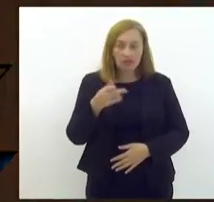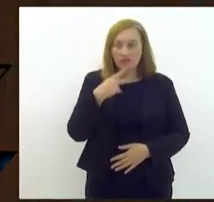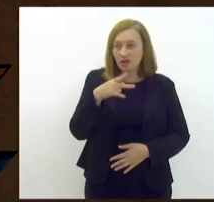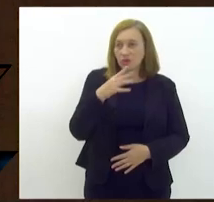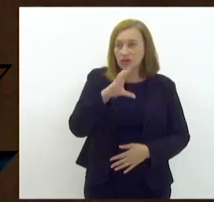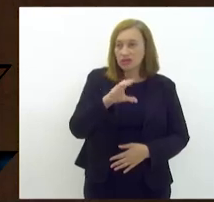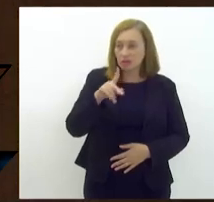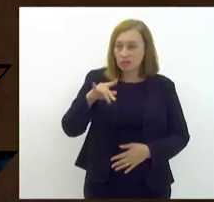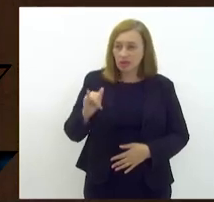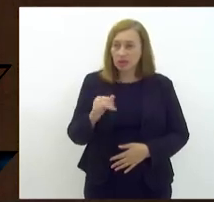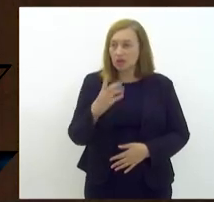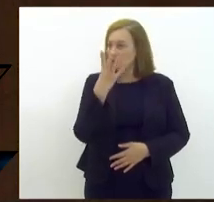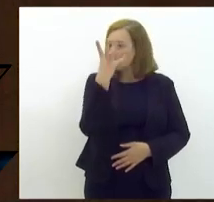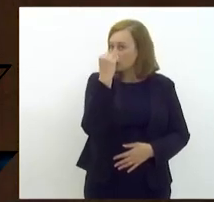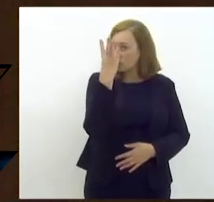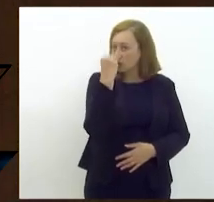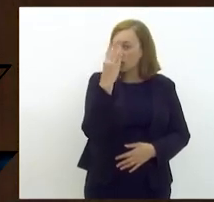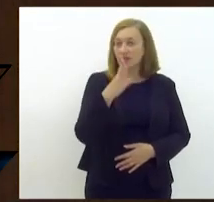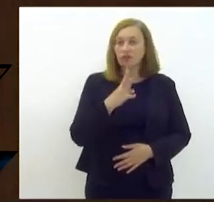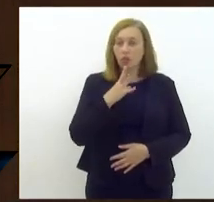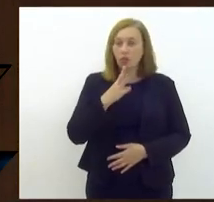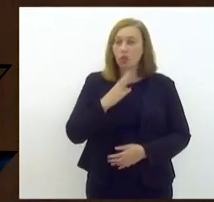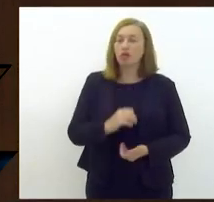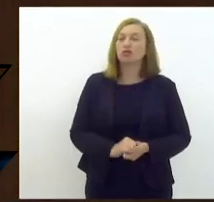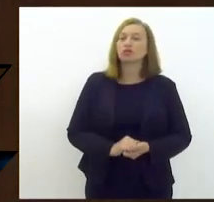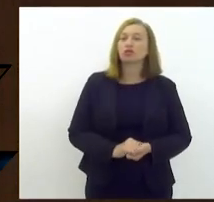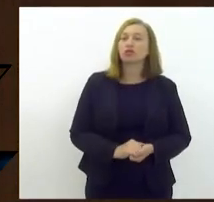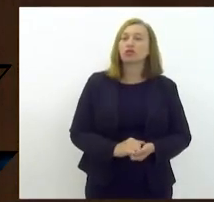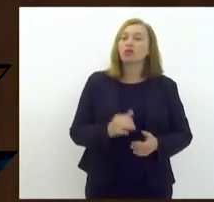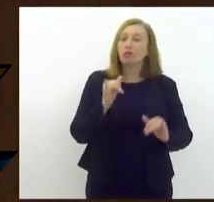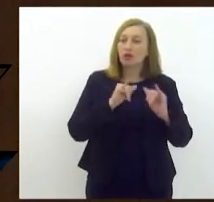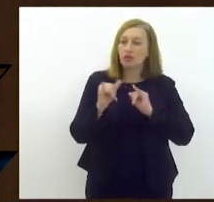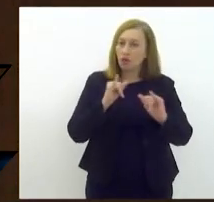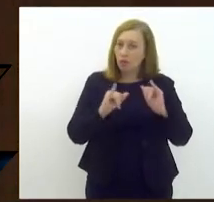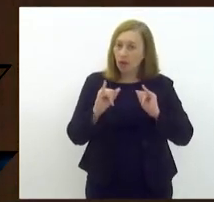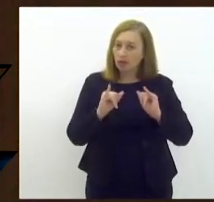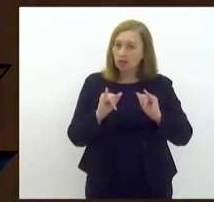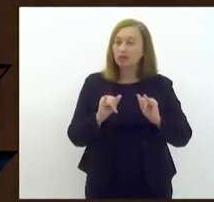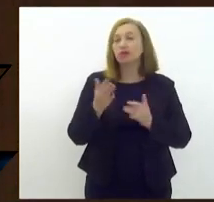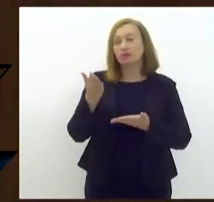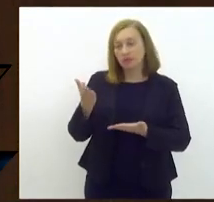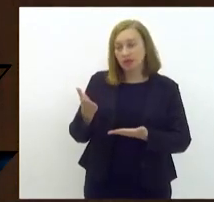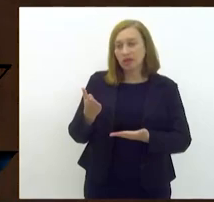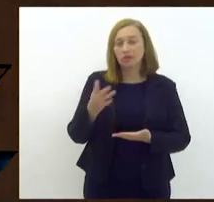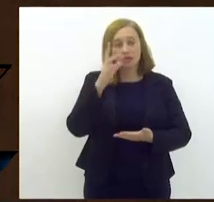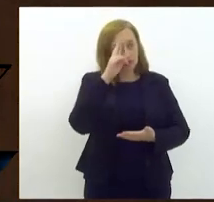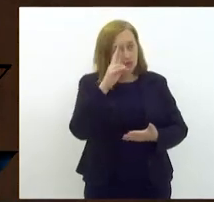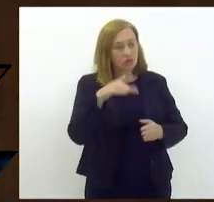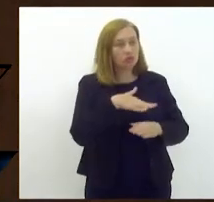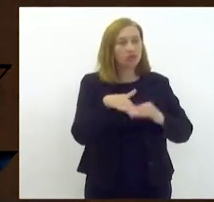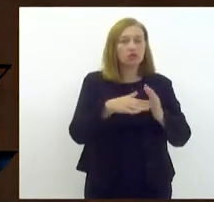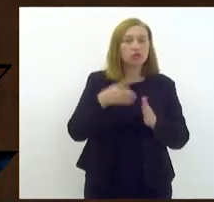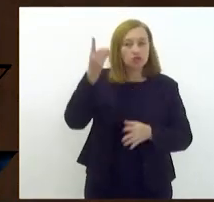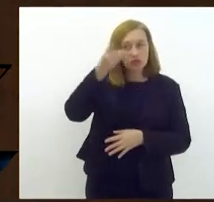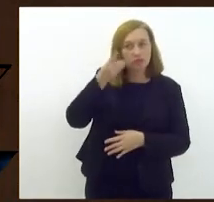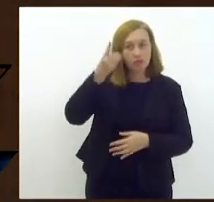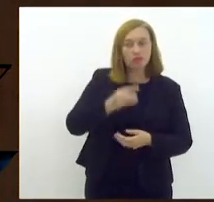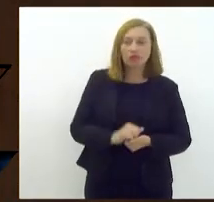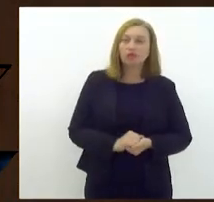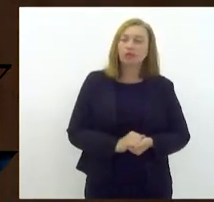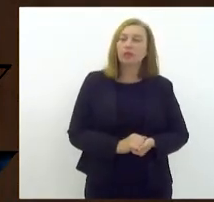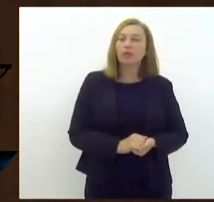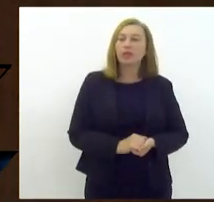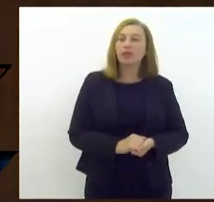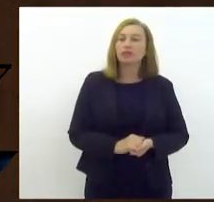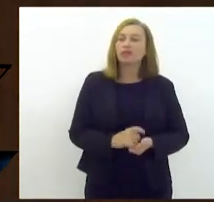da CPI do reconhecimento fotográfico é só para informar para ela para vossa excelência para todos os demais que